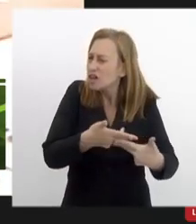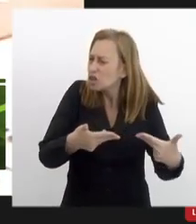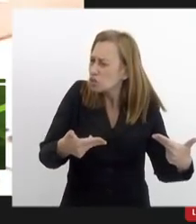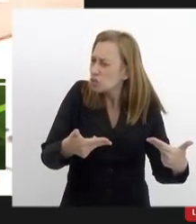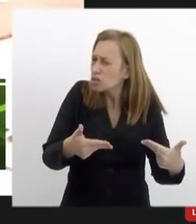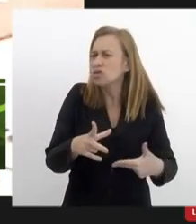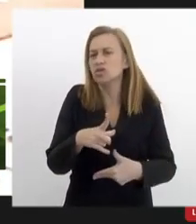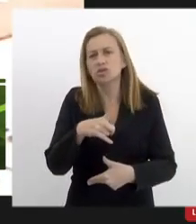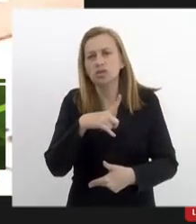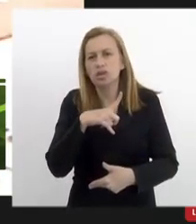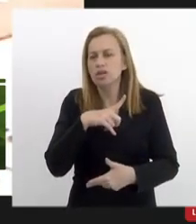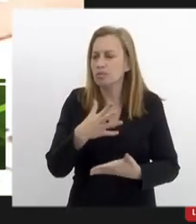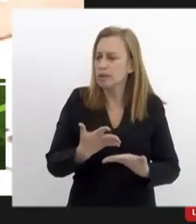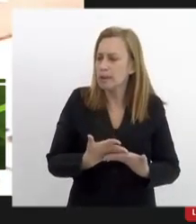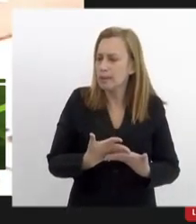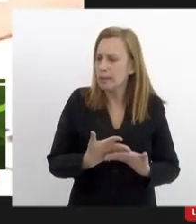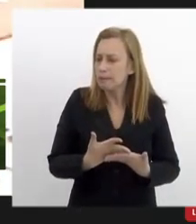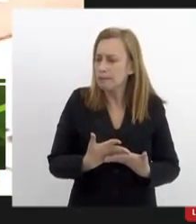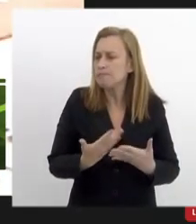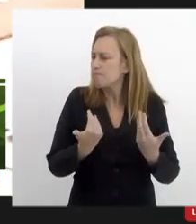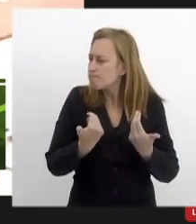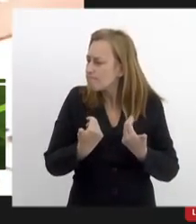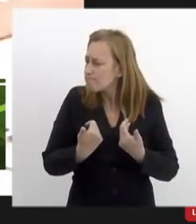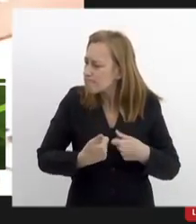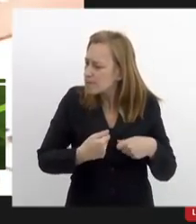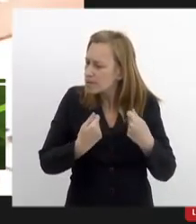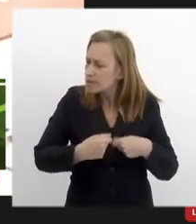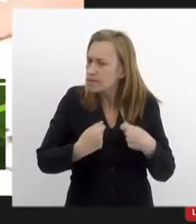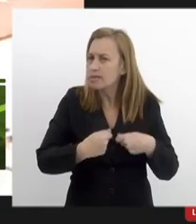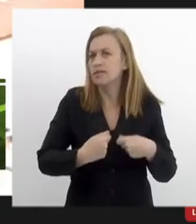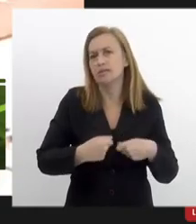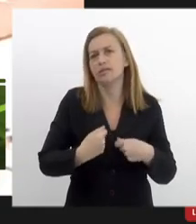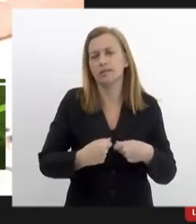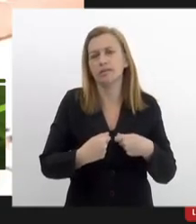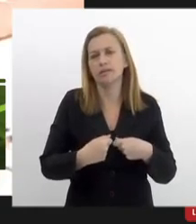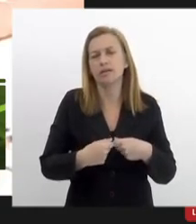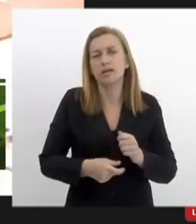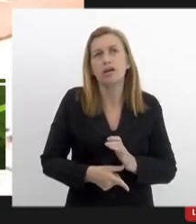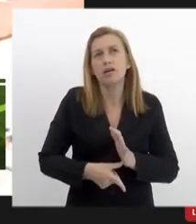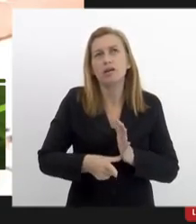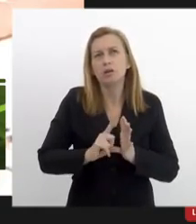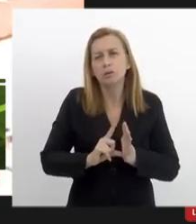assim, que a gente precisa muito antes